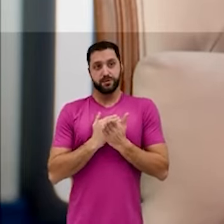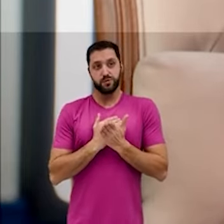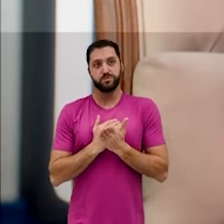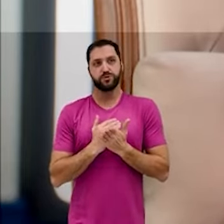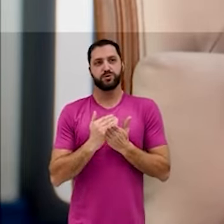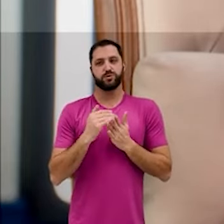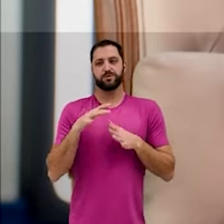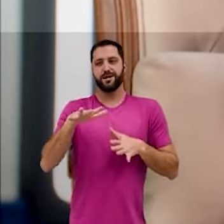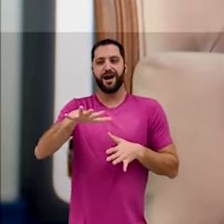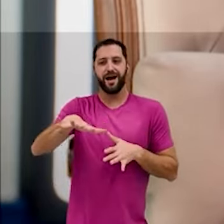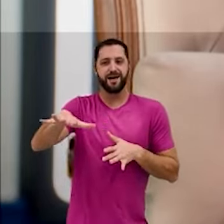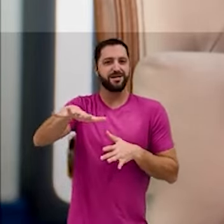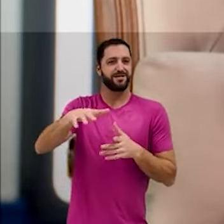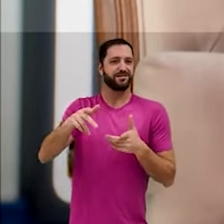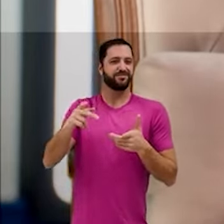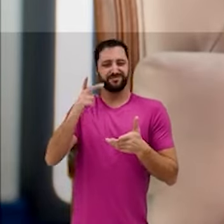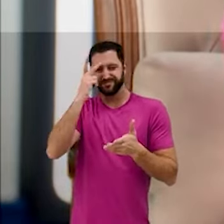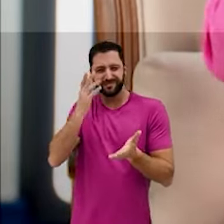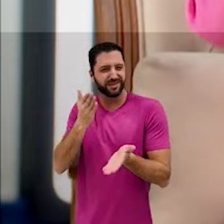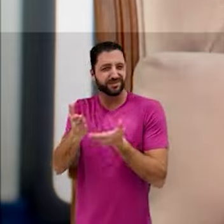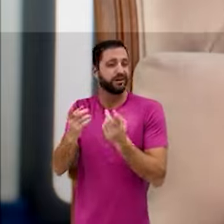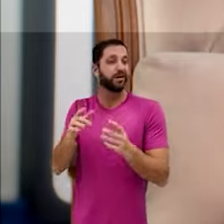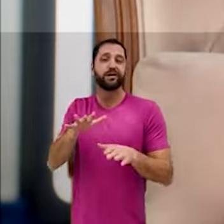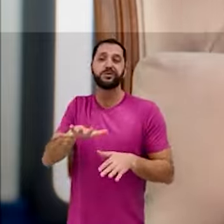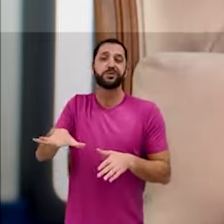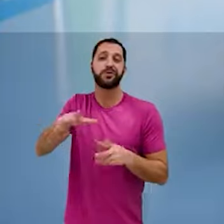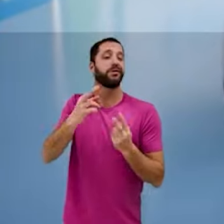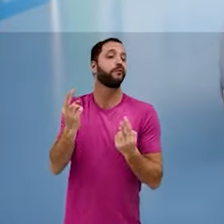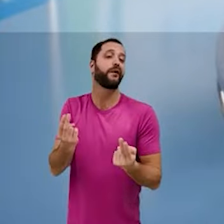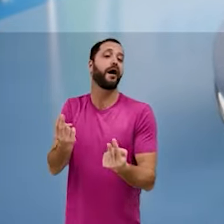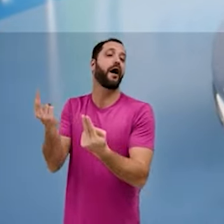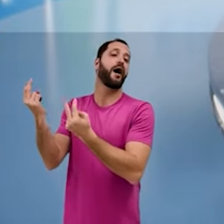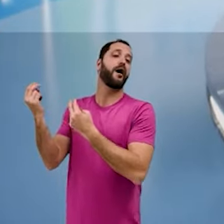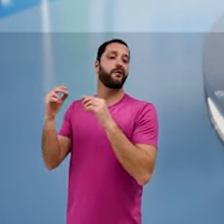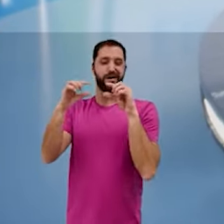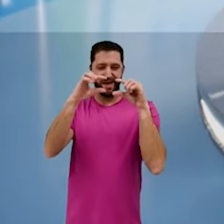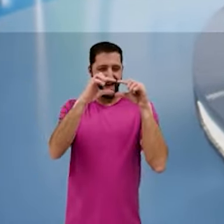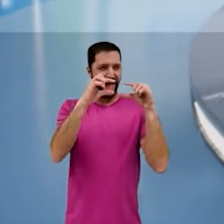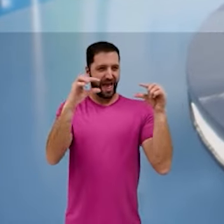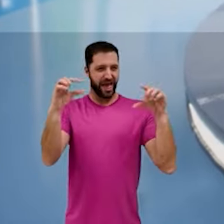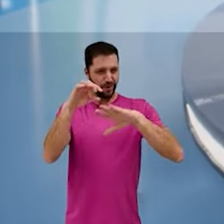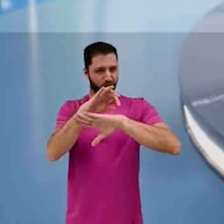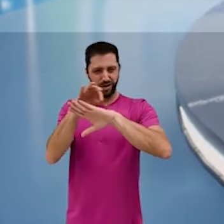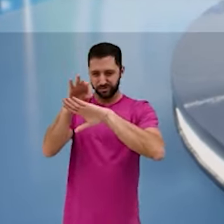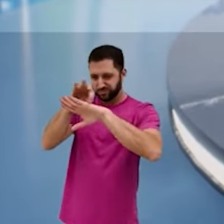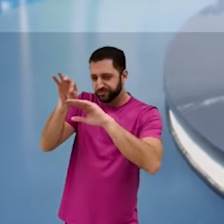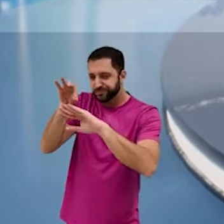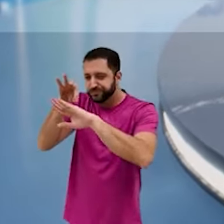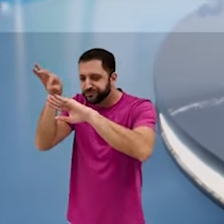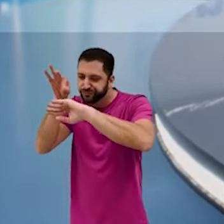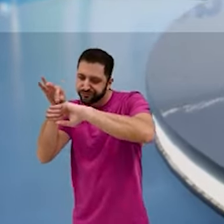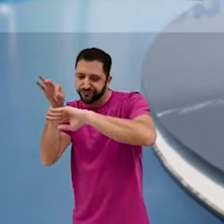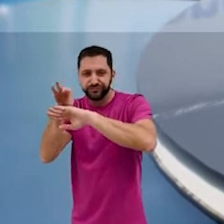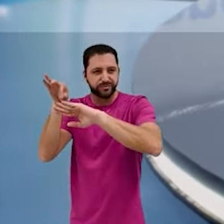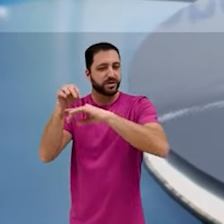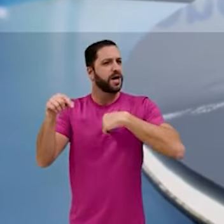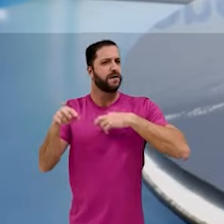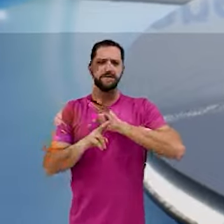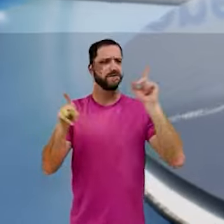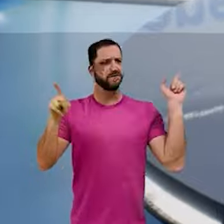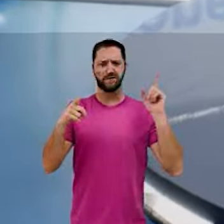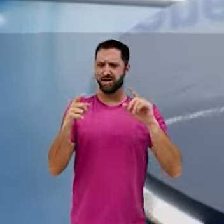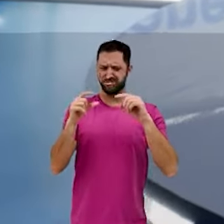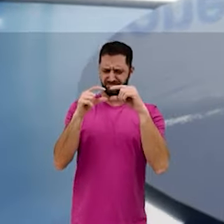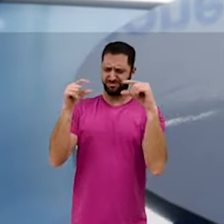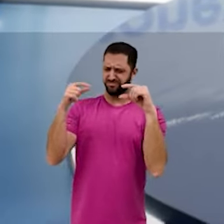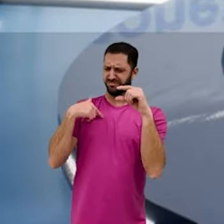Eu criei uma tensão na área, porque todos faziam moldes, né, com régua, e eu vim com um movimento chamado Beleza Sem